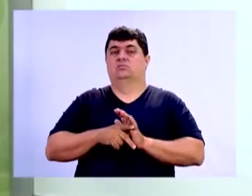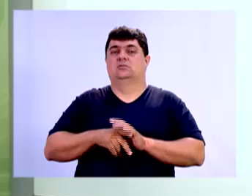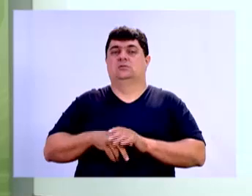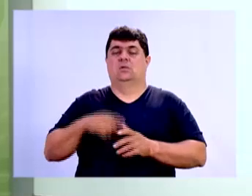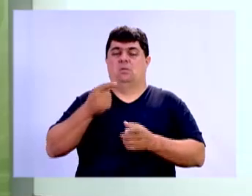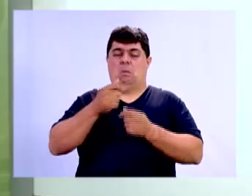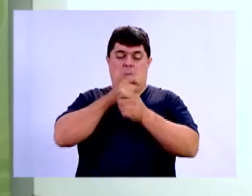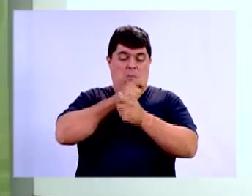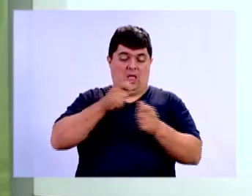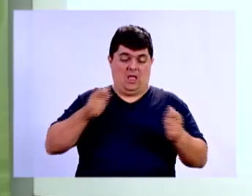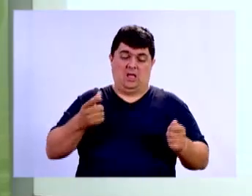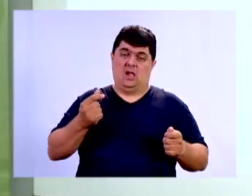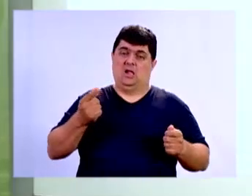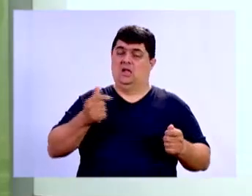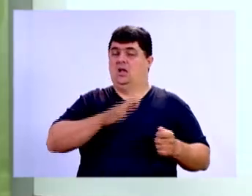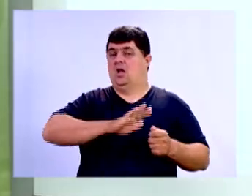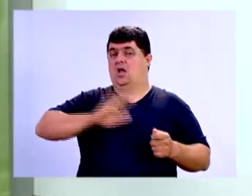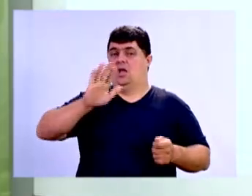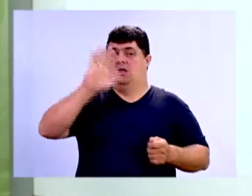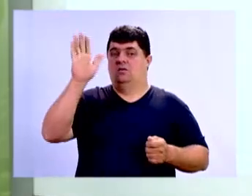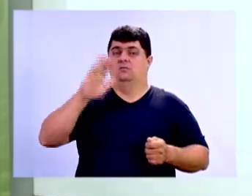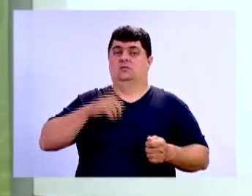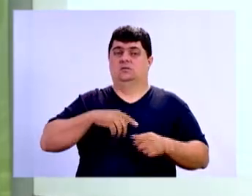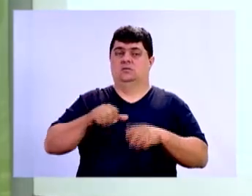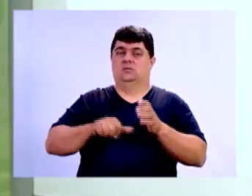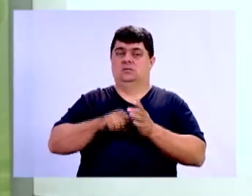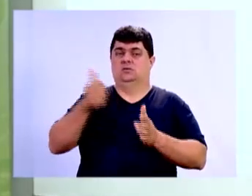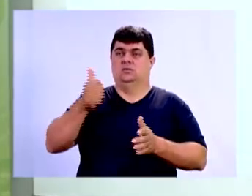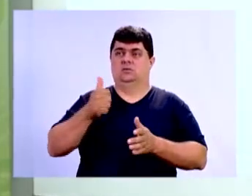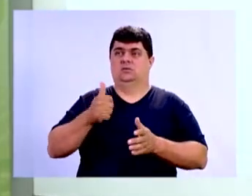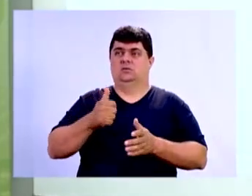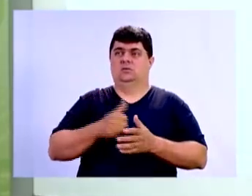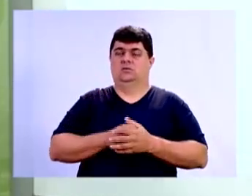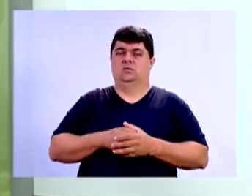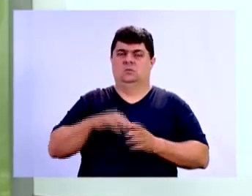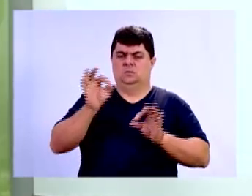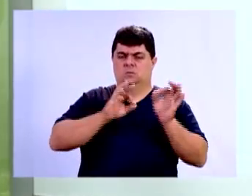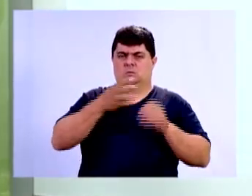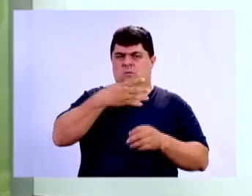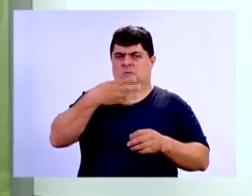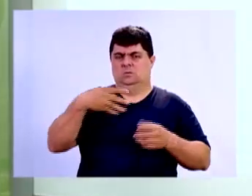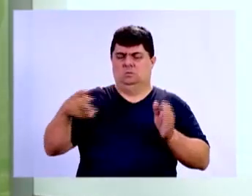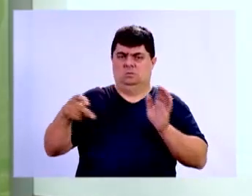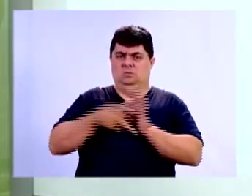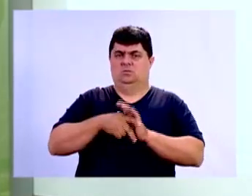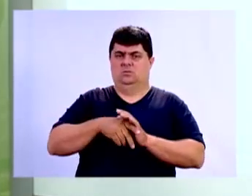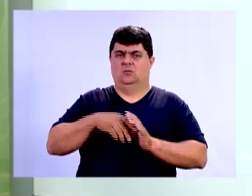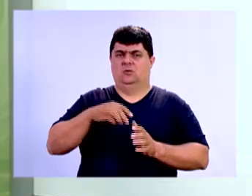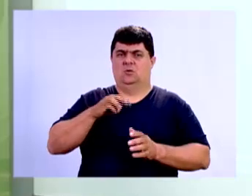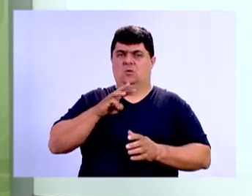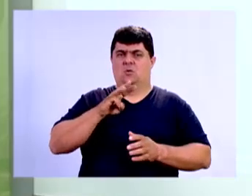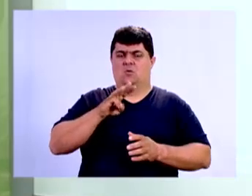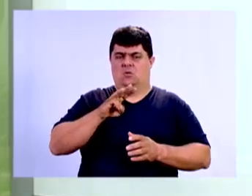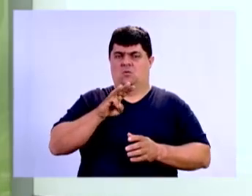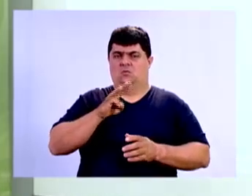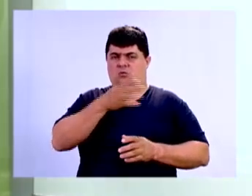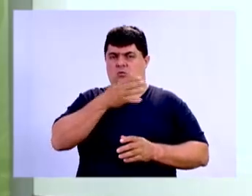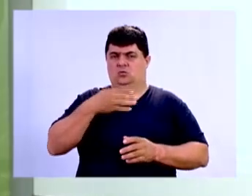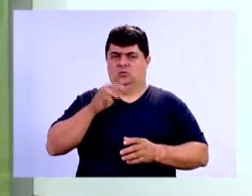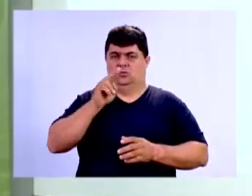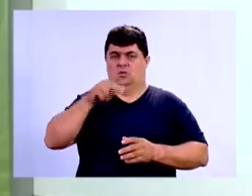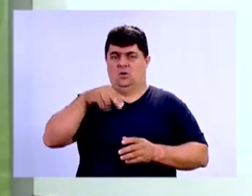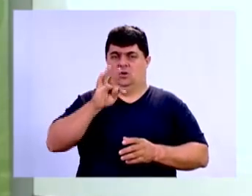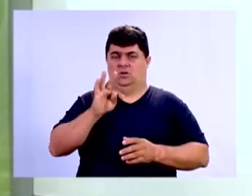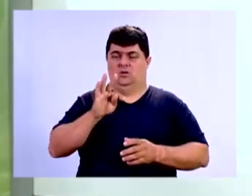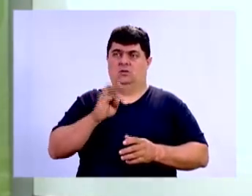uma fortuna. Eu me lembro, o primeiro curso que eu fiz foi de System Engineer da Microsoft. Né? Uma coisa bonita, em Windows NT 4. Na